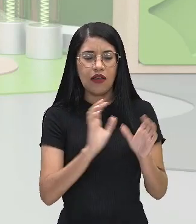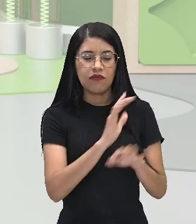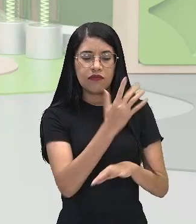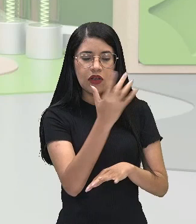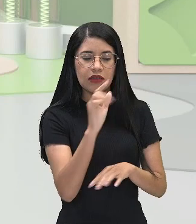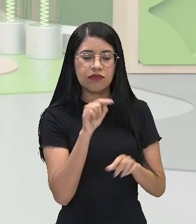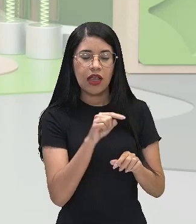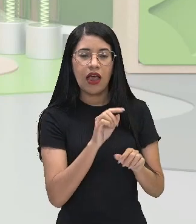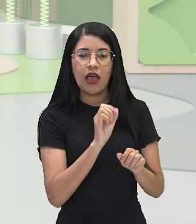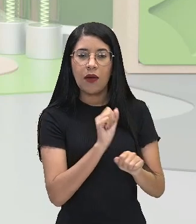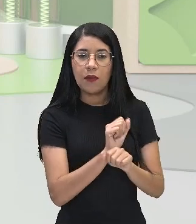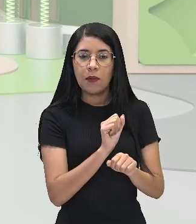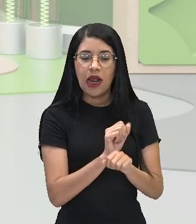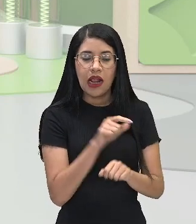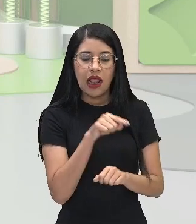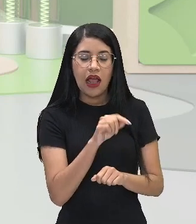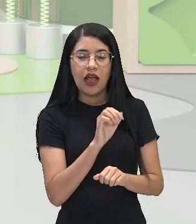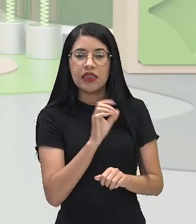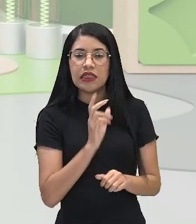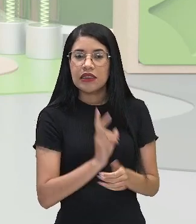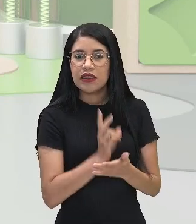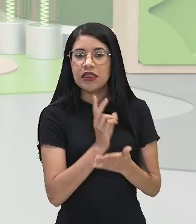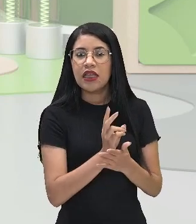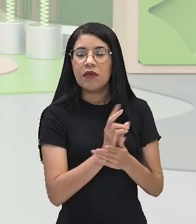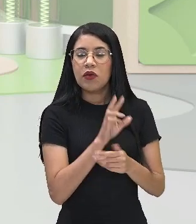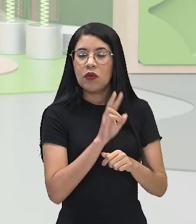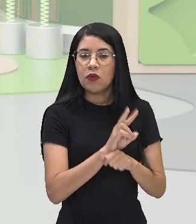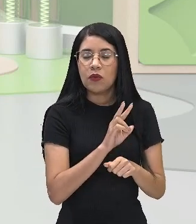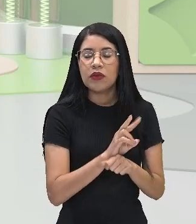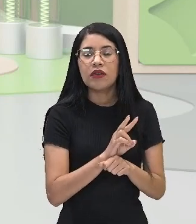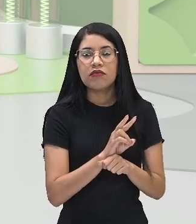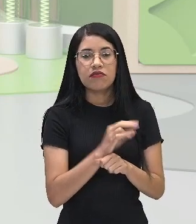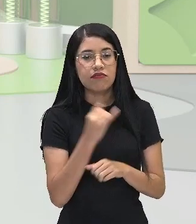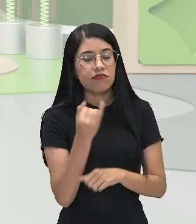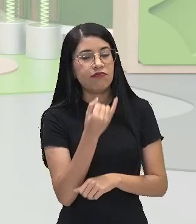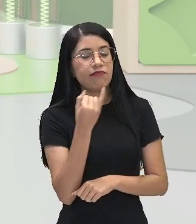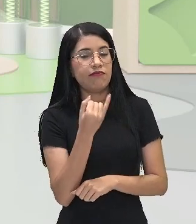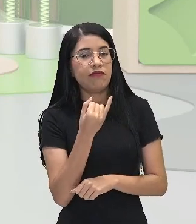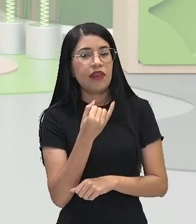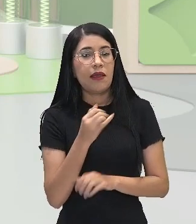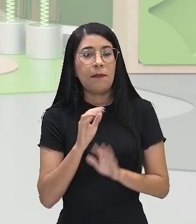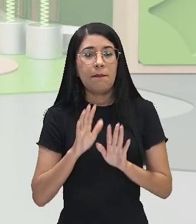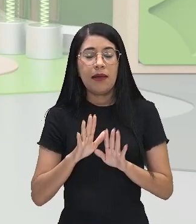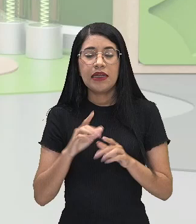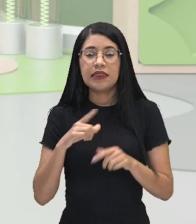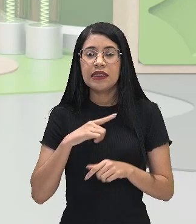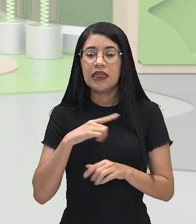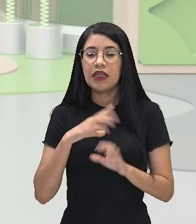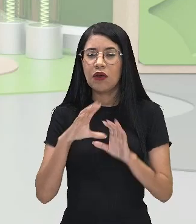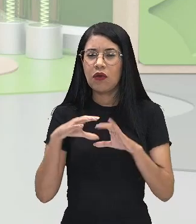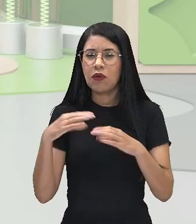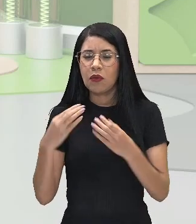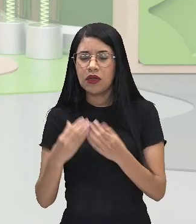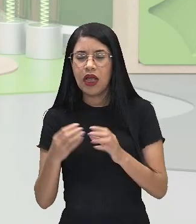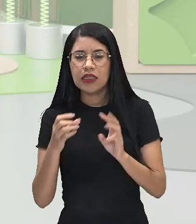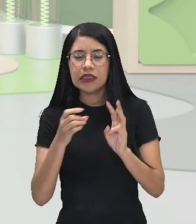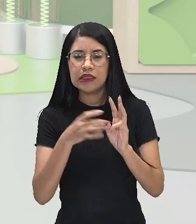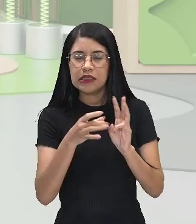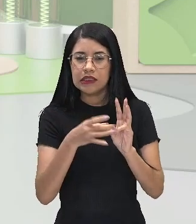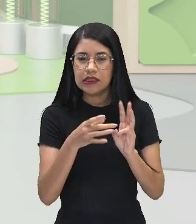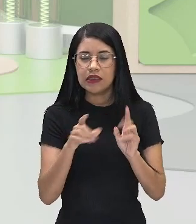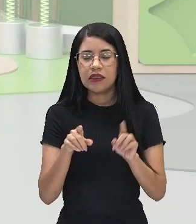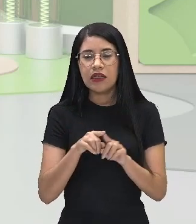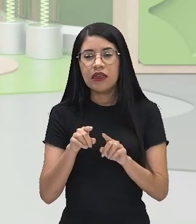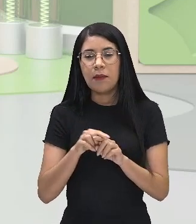ali intacta. É importante preservar? É importante, mas como a gente tem comunidades indígenas, nós temos